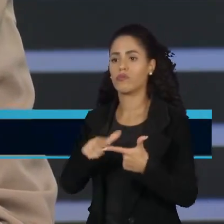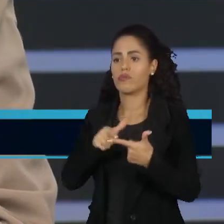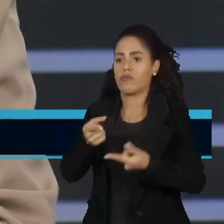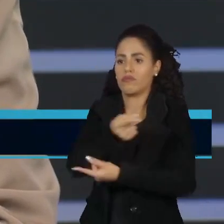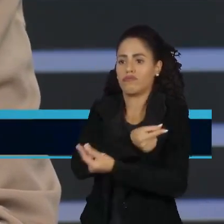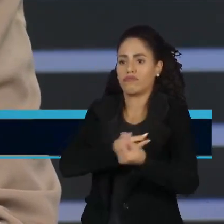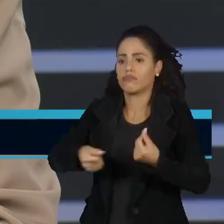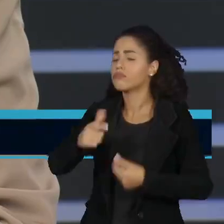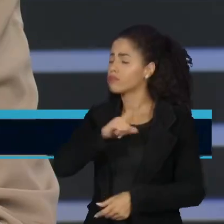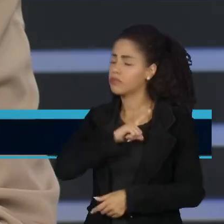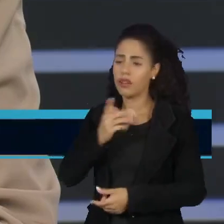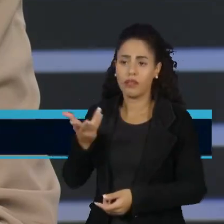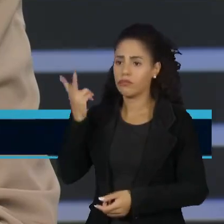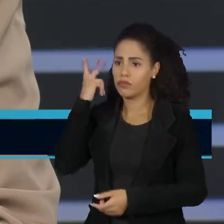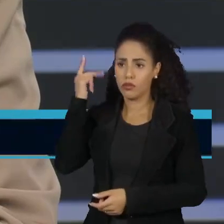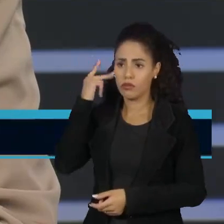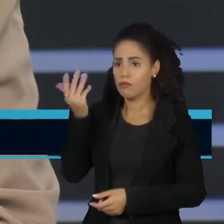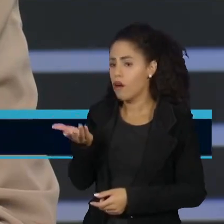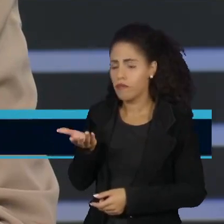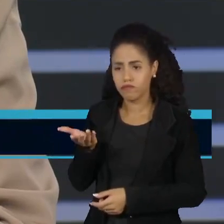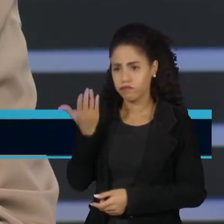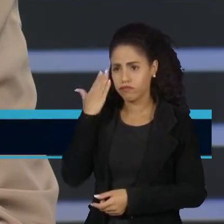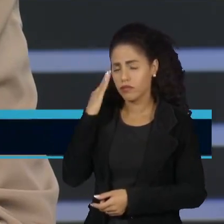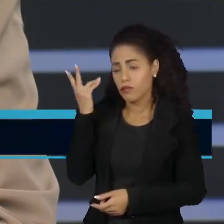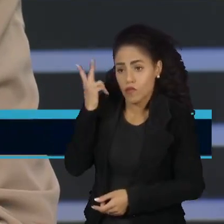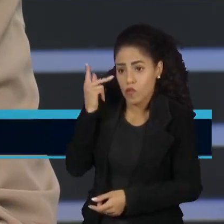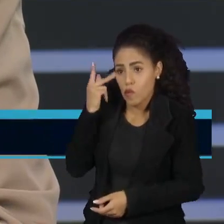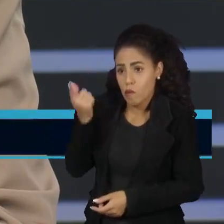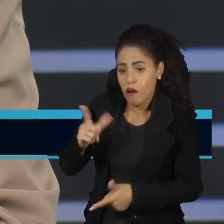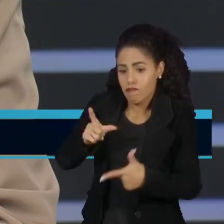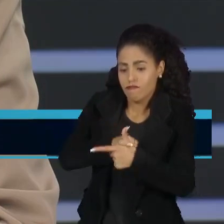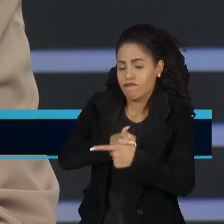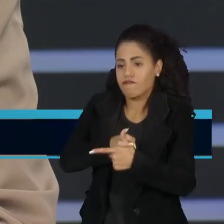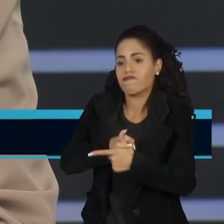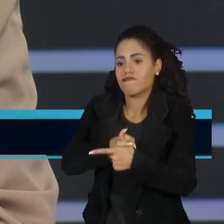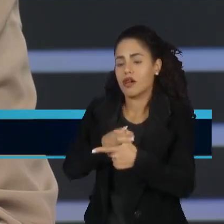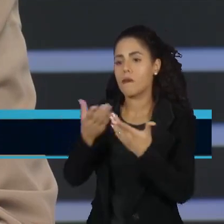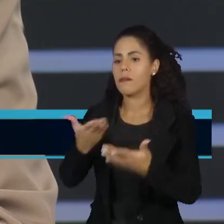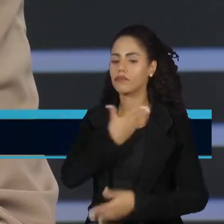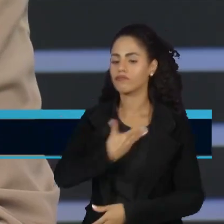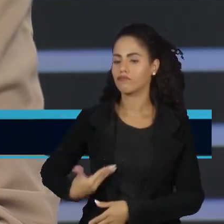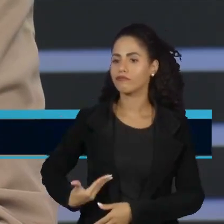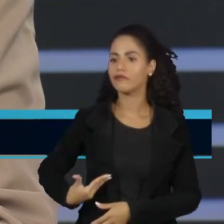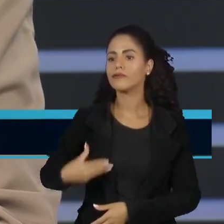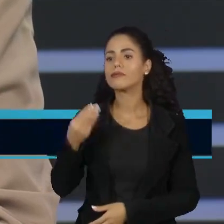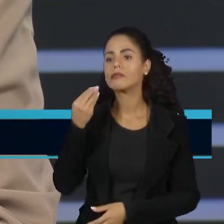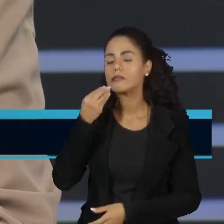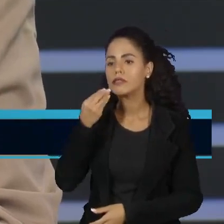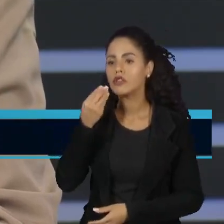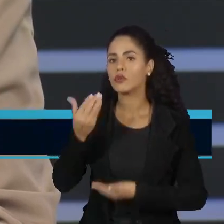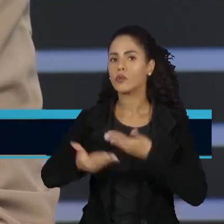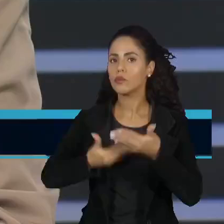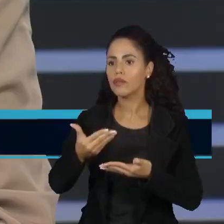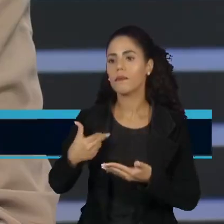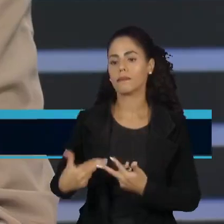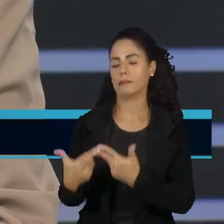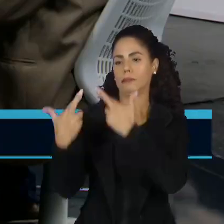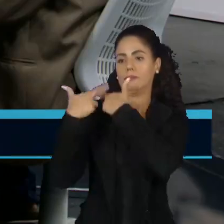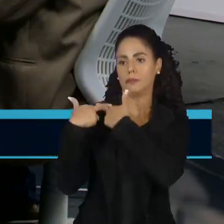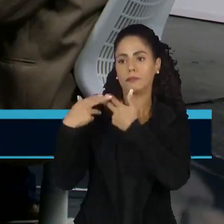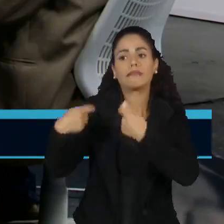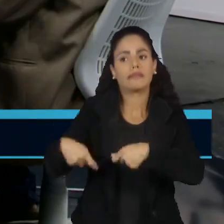países queiram gastar mais do que arrecada e ter déficits. É que o Estado tem sido chamado mais à